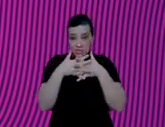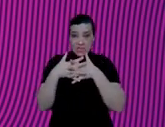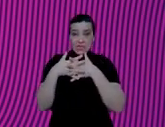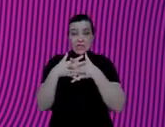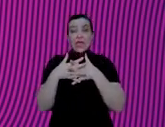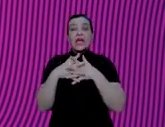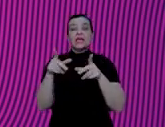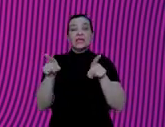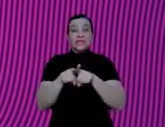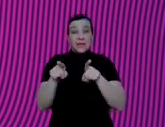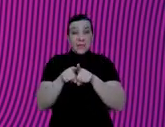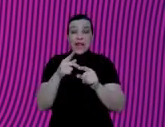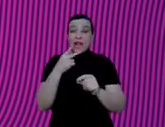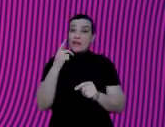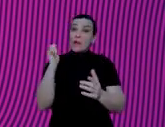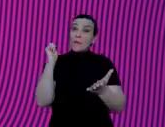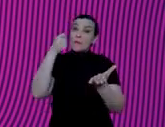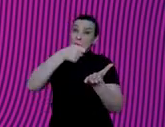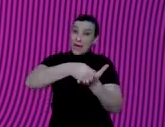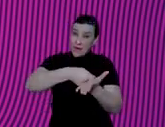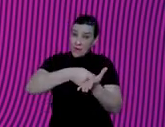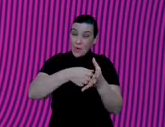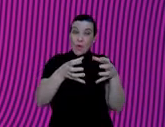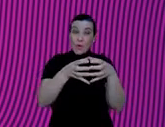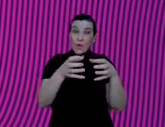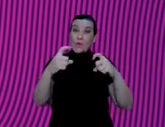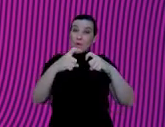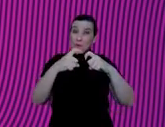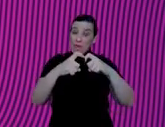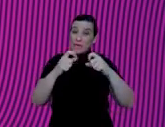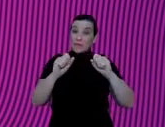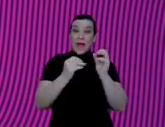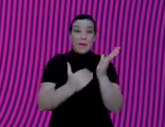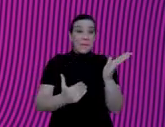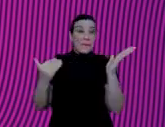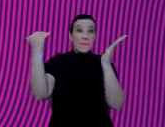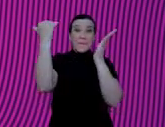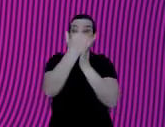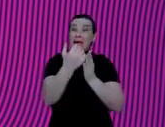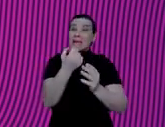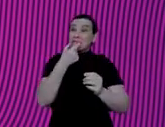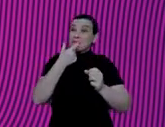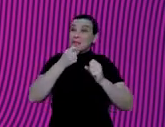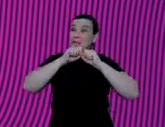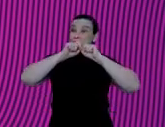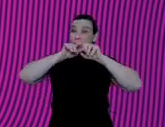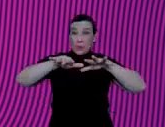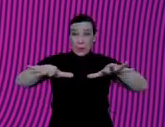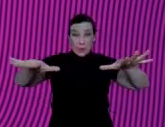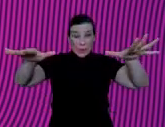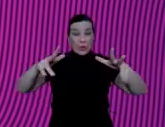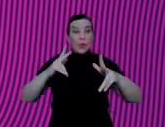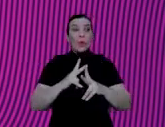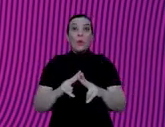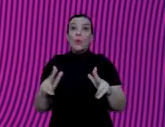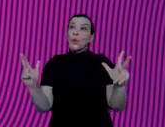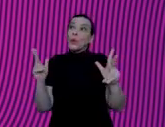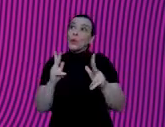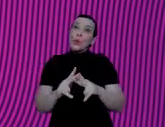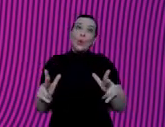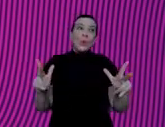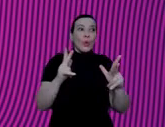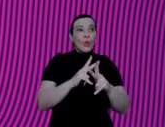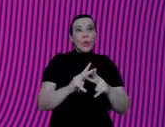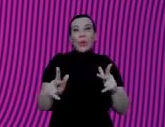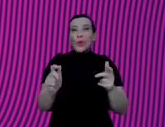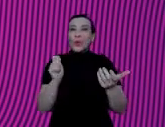pagou médicos para aumentar a prescrição de opioides, disfarçando esses pagamentos como se fossem honorários por conferências, que depois se verificou